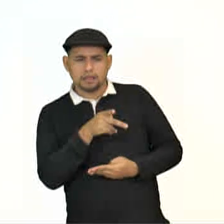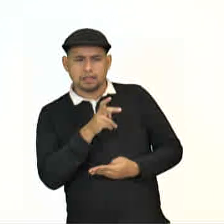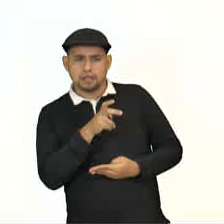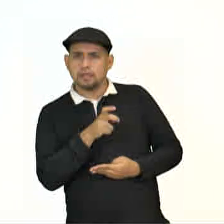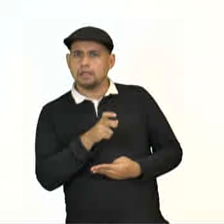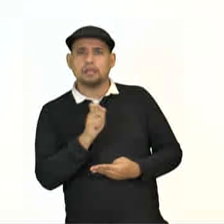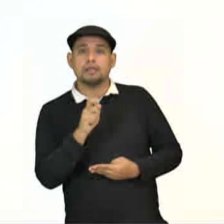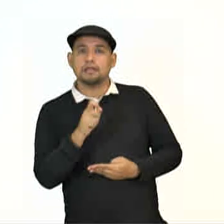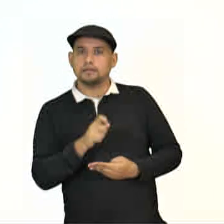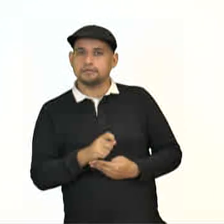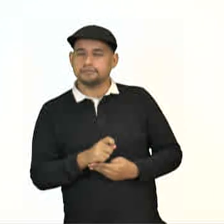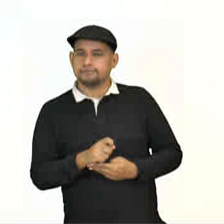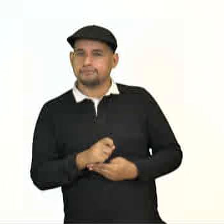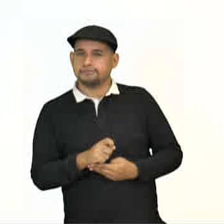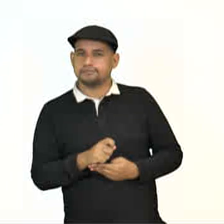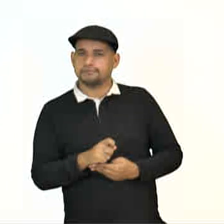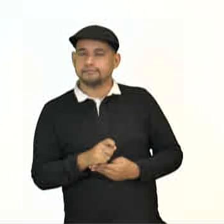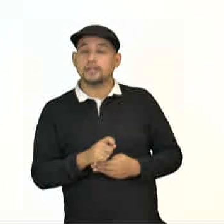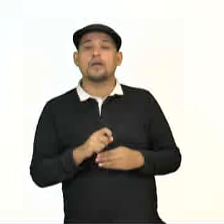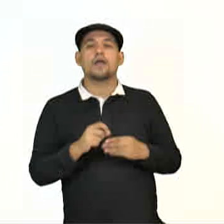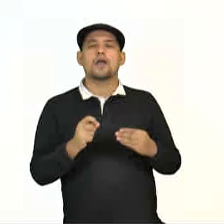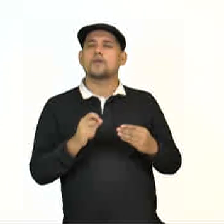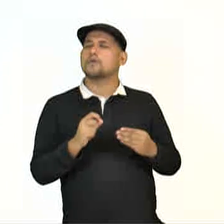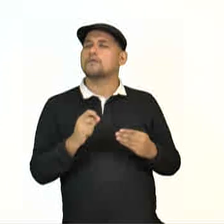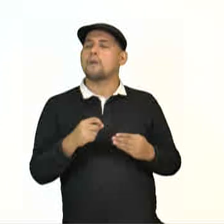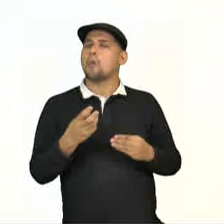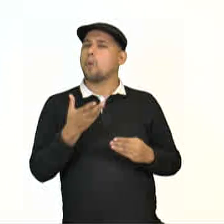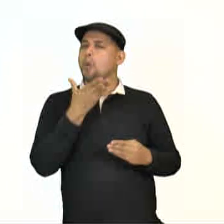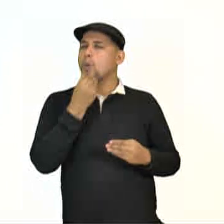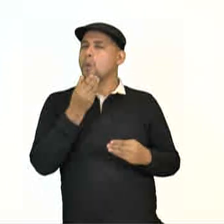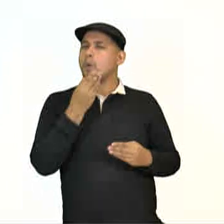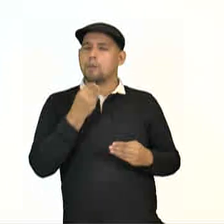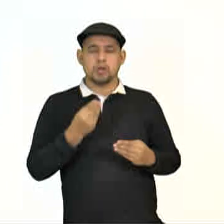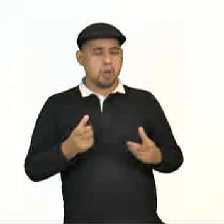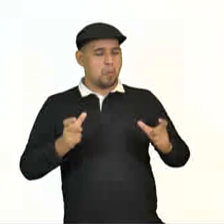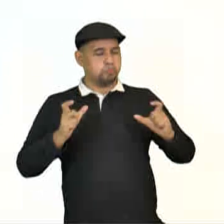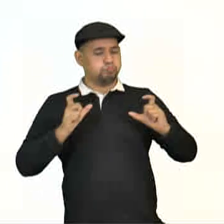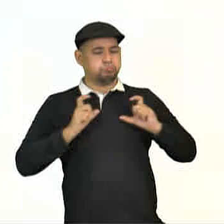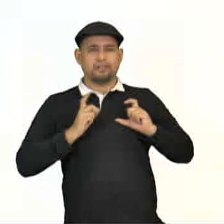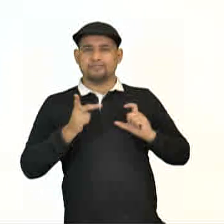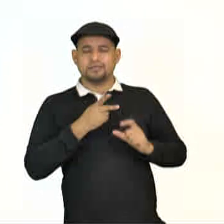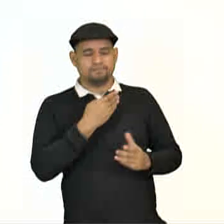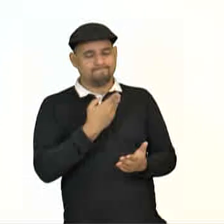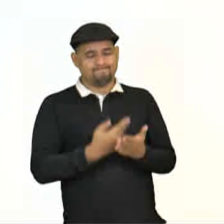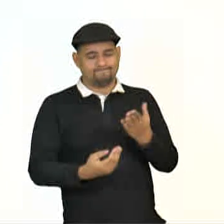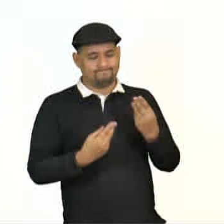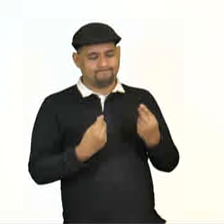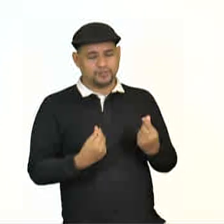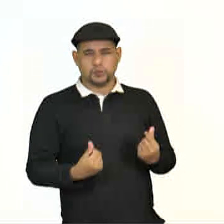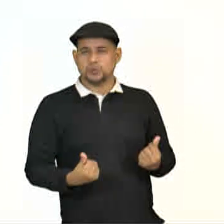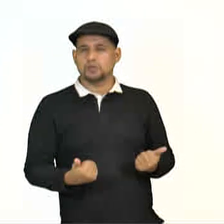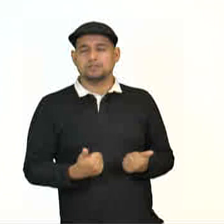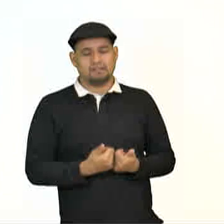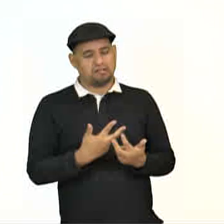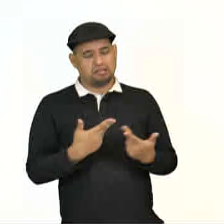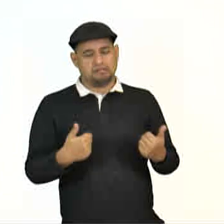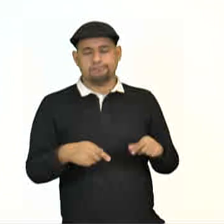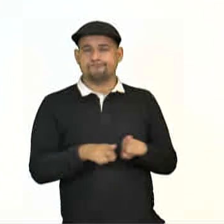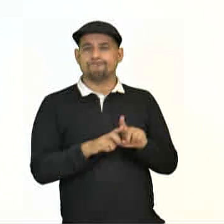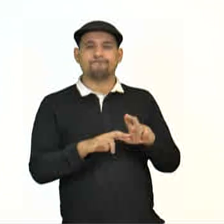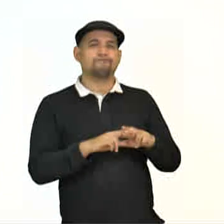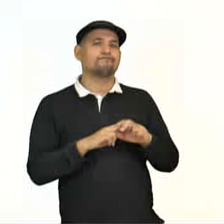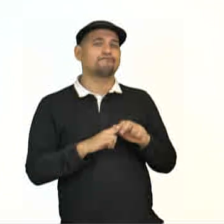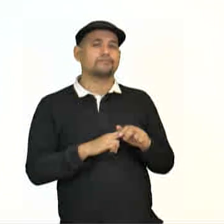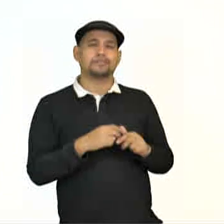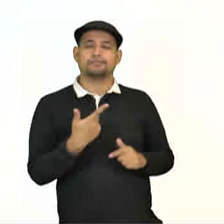Era nada mais, nada menos que um grande milionário que contou ter perdido todos os seus bens por causa